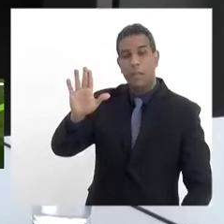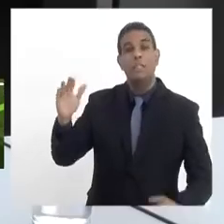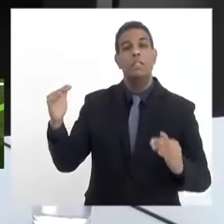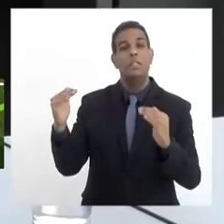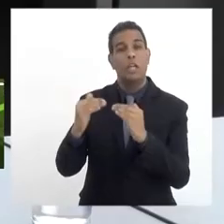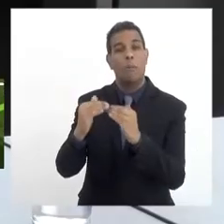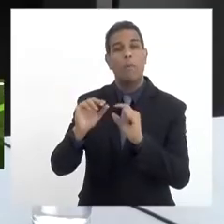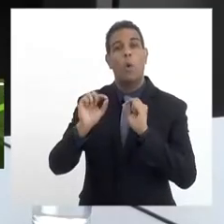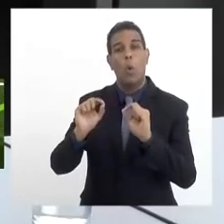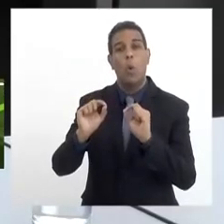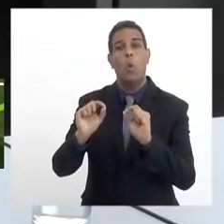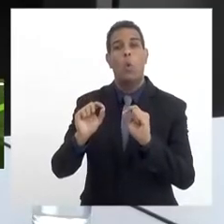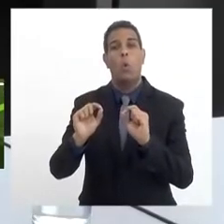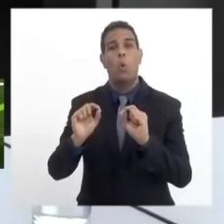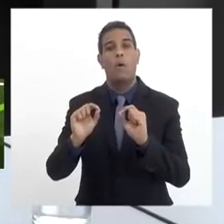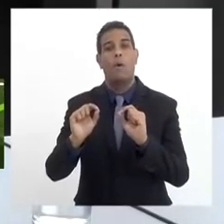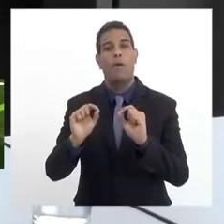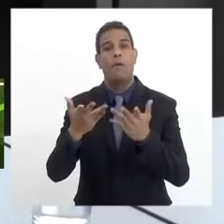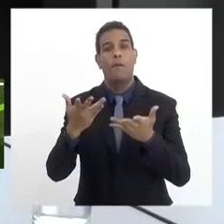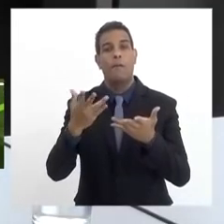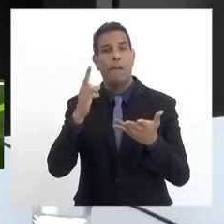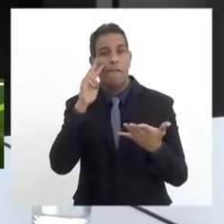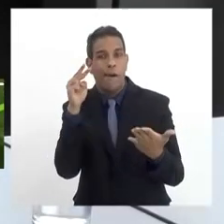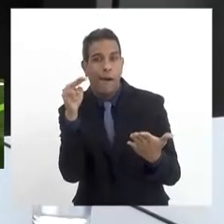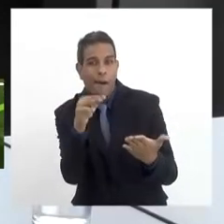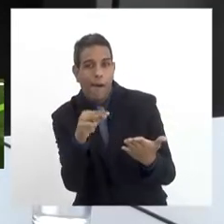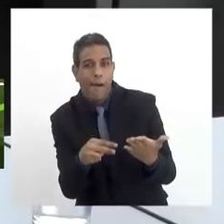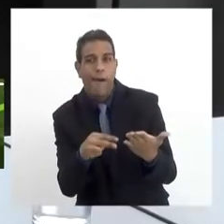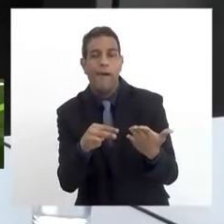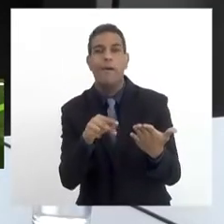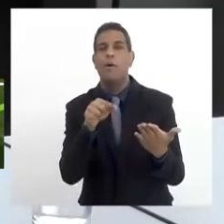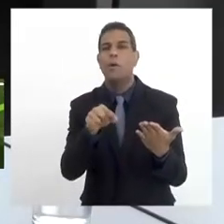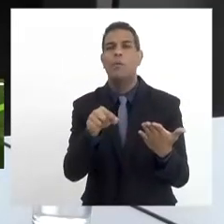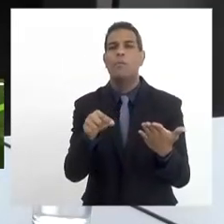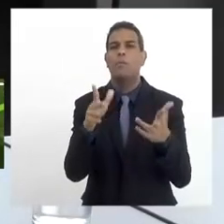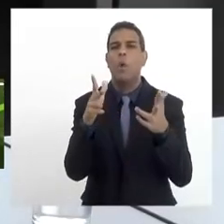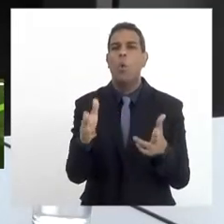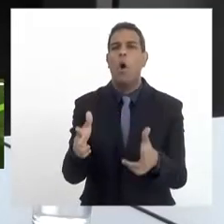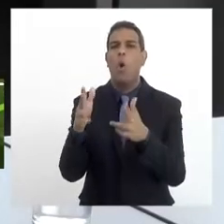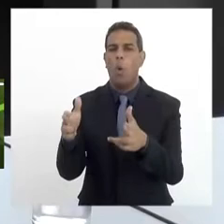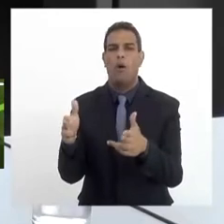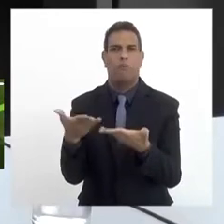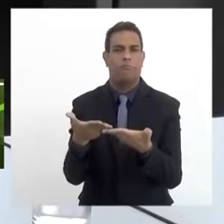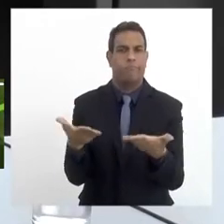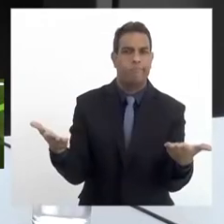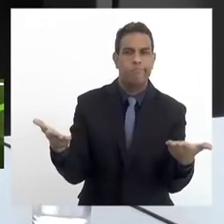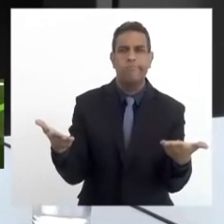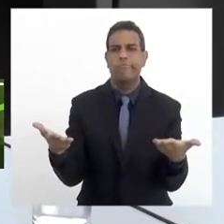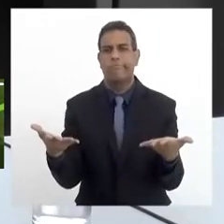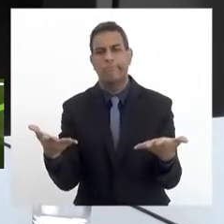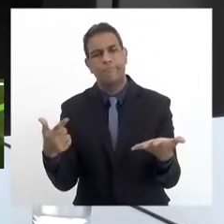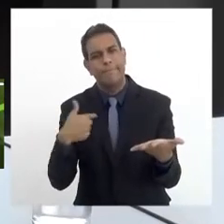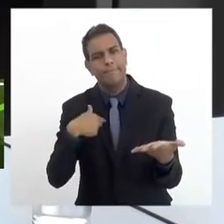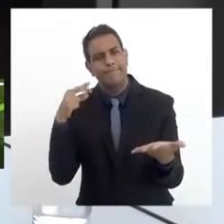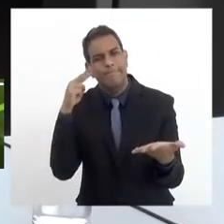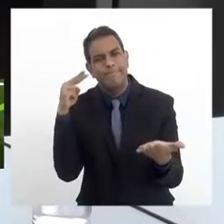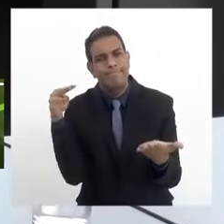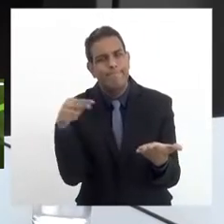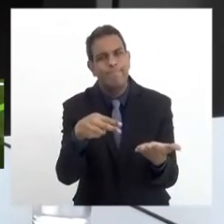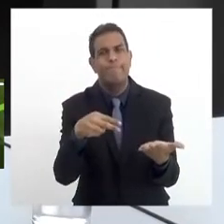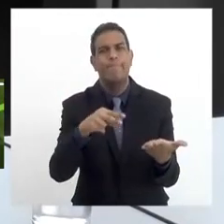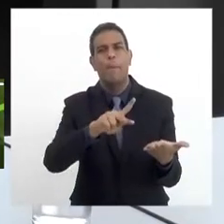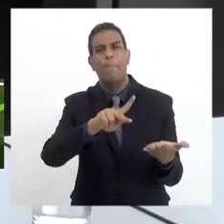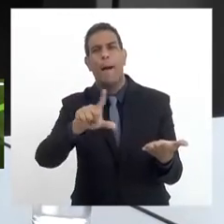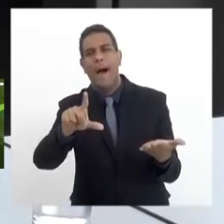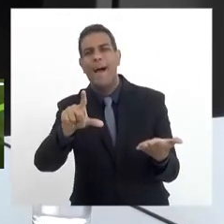permitir, pedido de eu vista. Queria ser solidário, porque eu também, mesmo autorizativo, esse é um